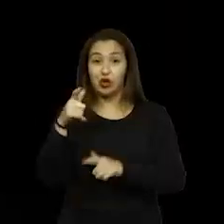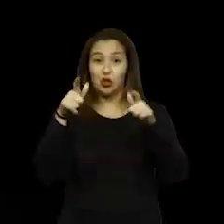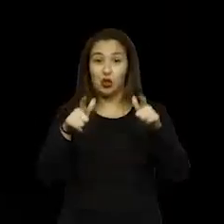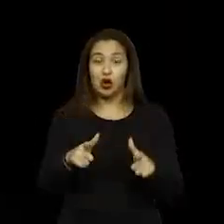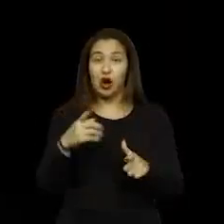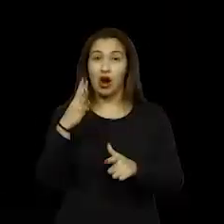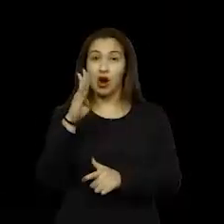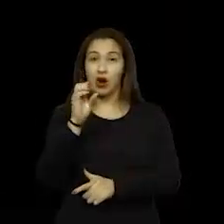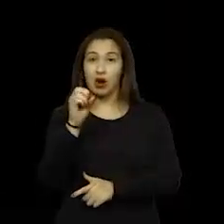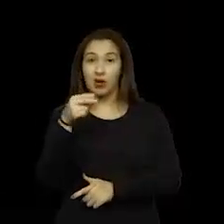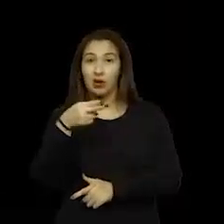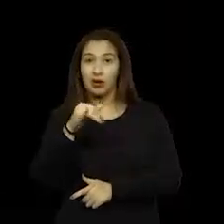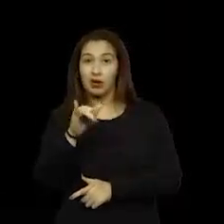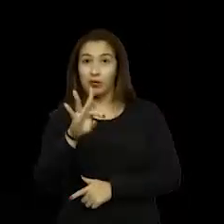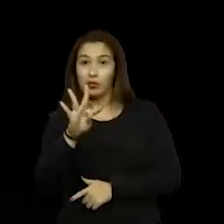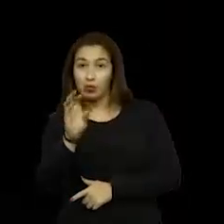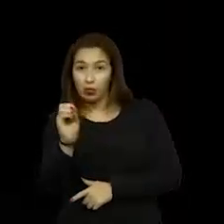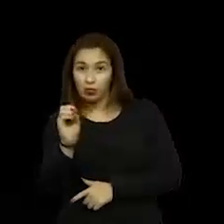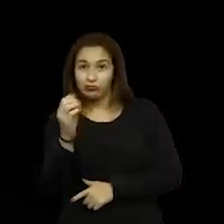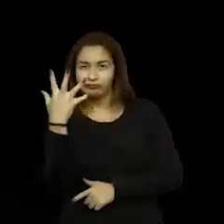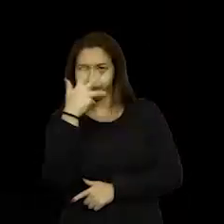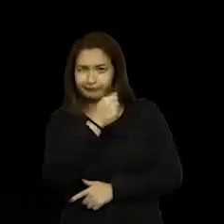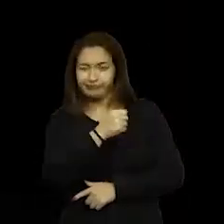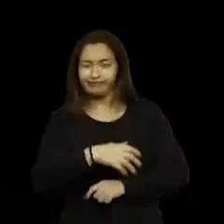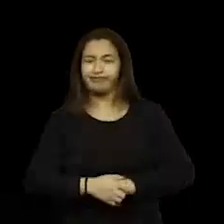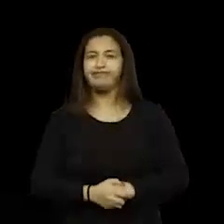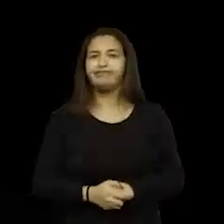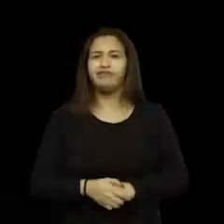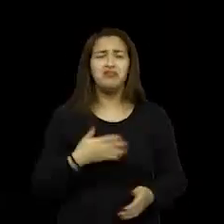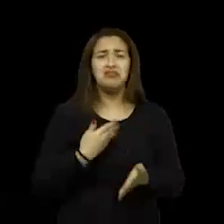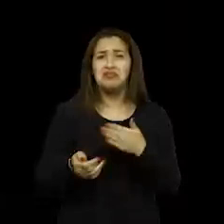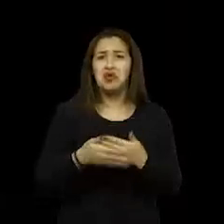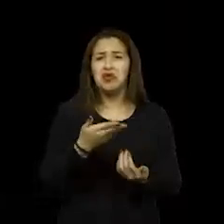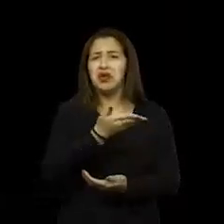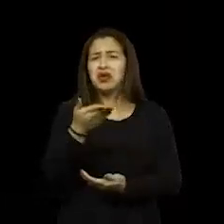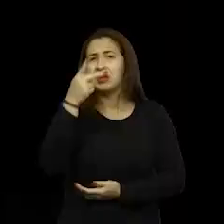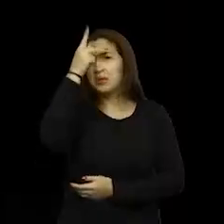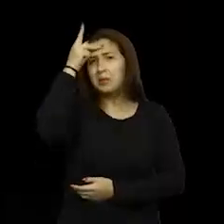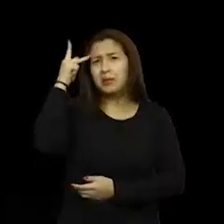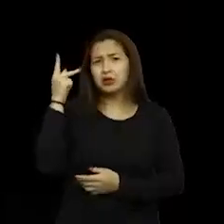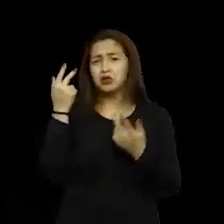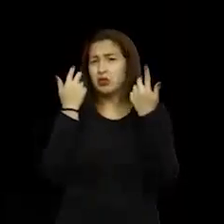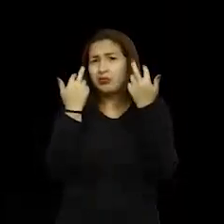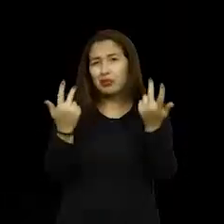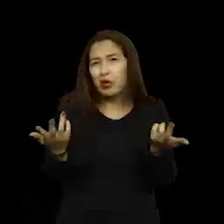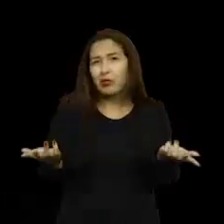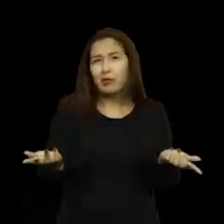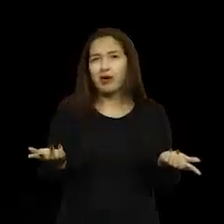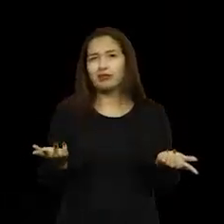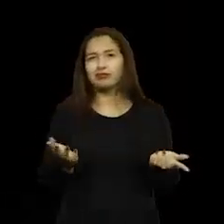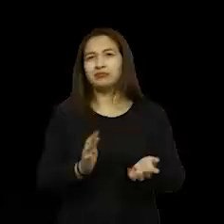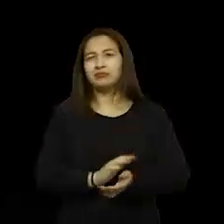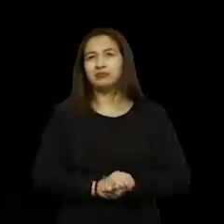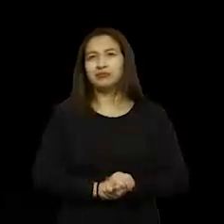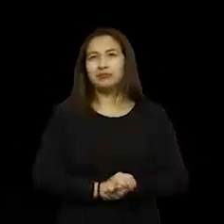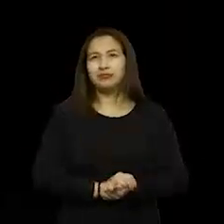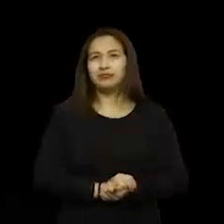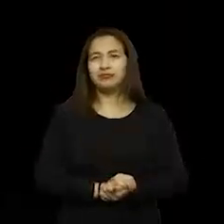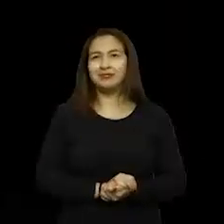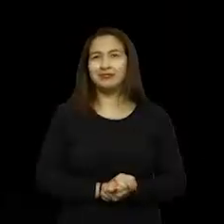descansar. E ao invés de, como qualquer cidadão comum, qualquer mortal,